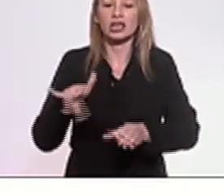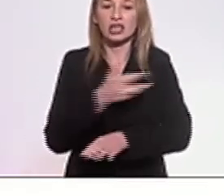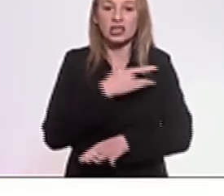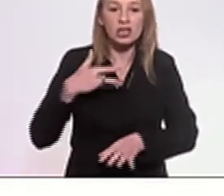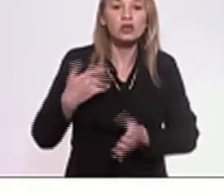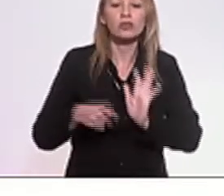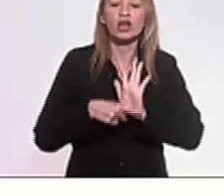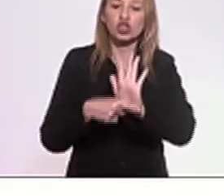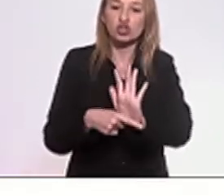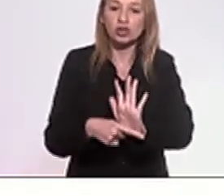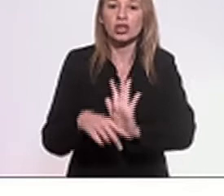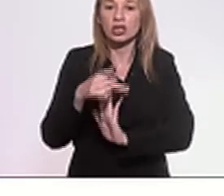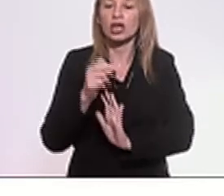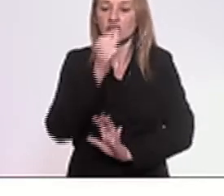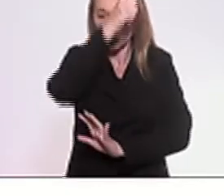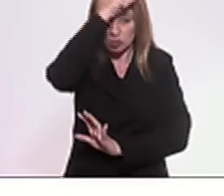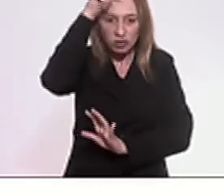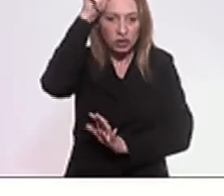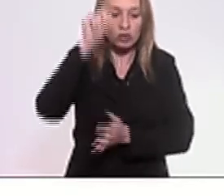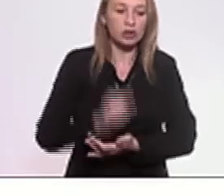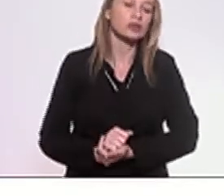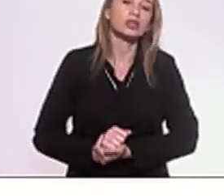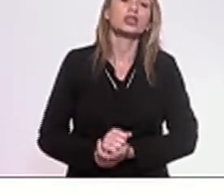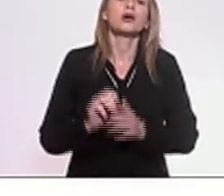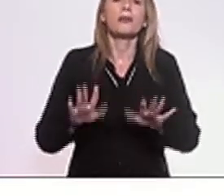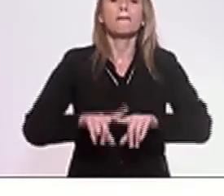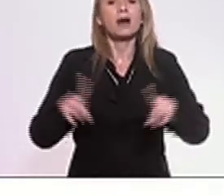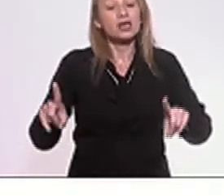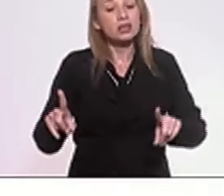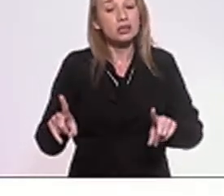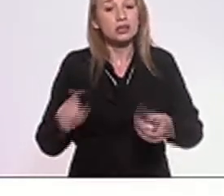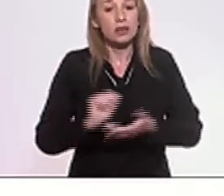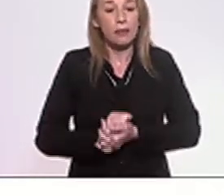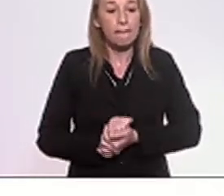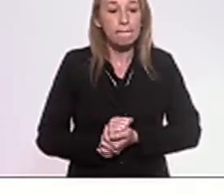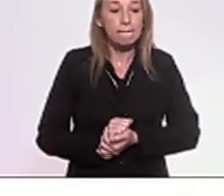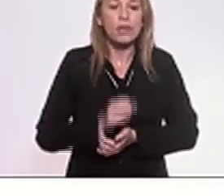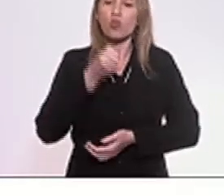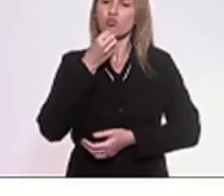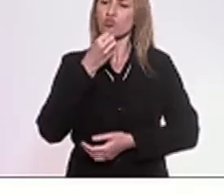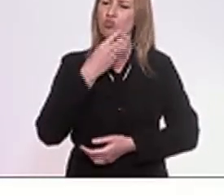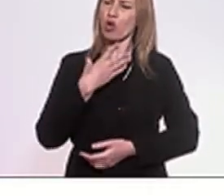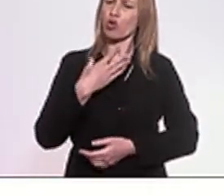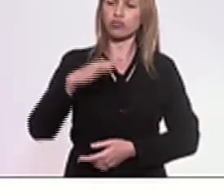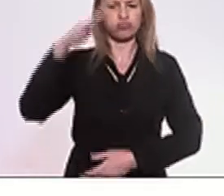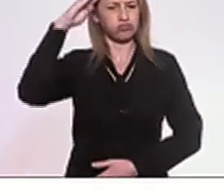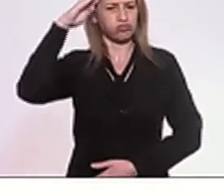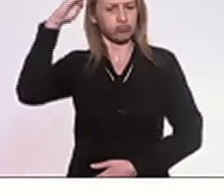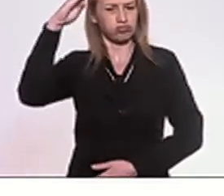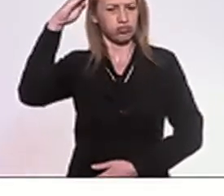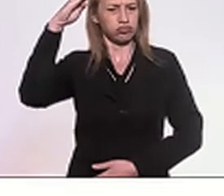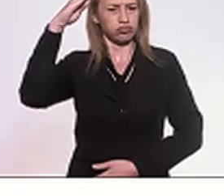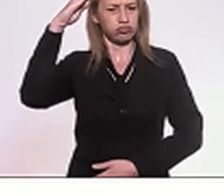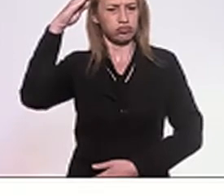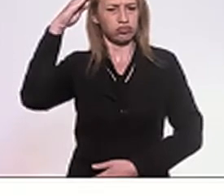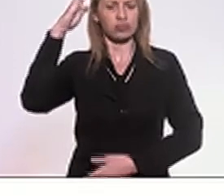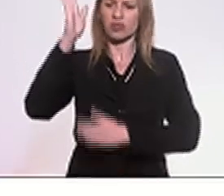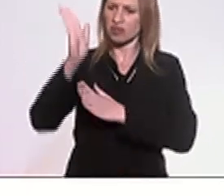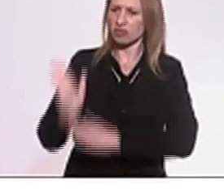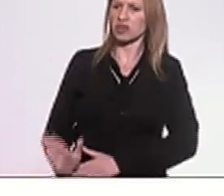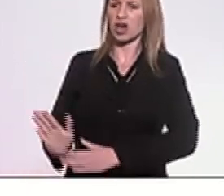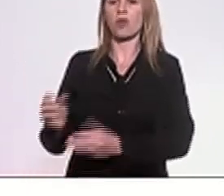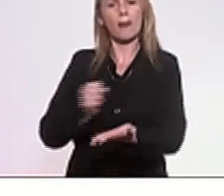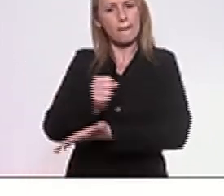para ajudar as prefeituras. Mas como um bom soldado, leal à base do